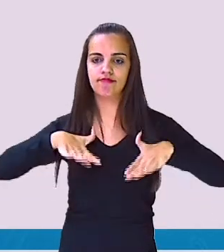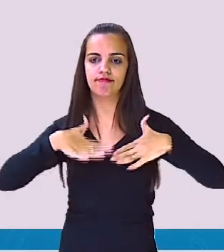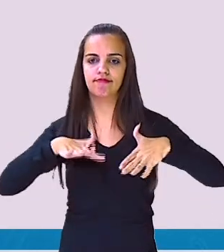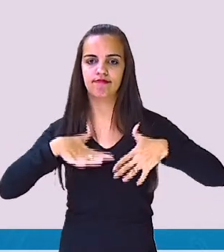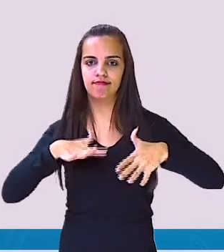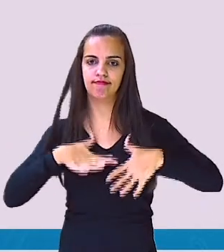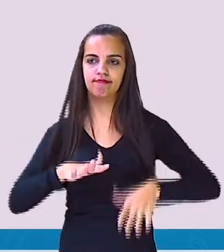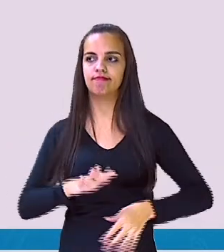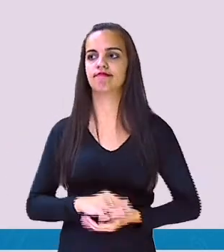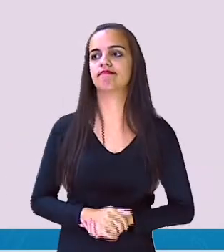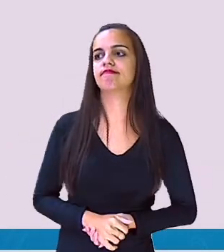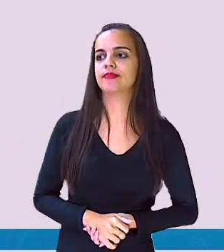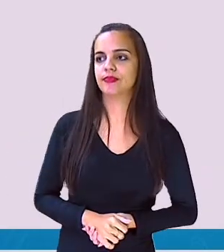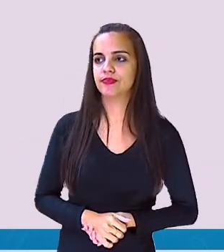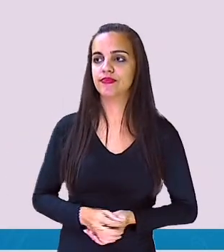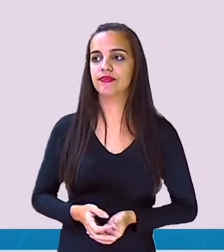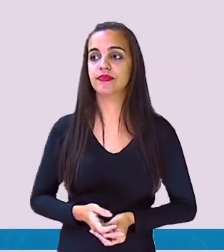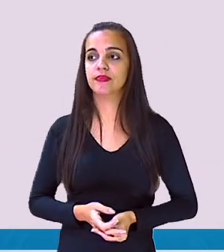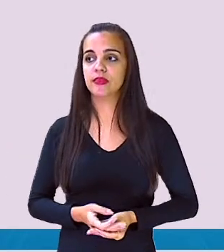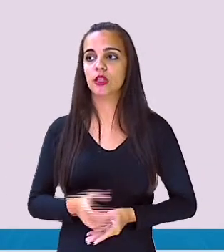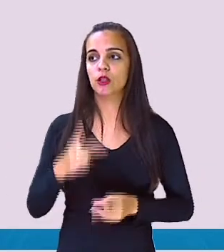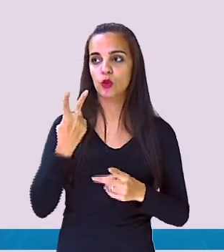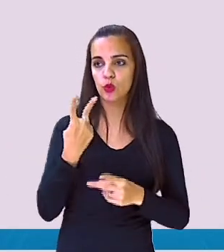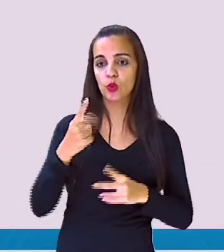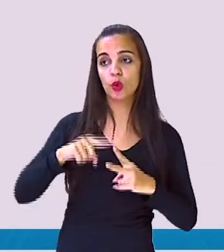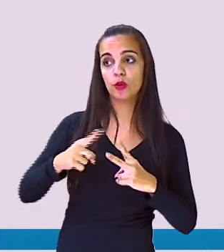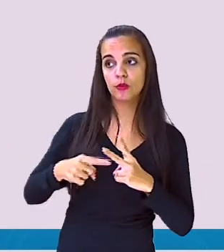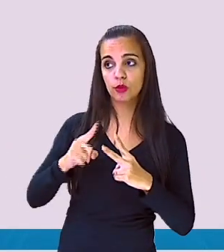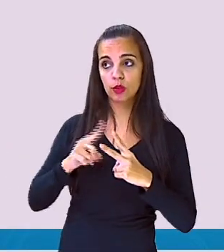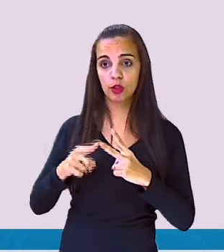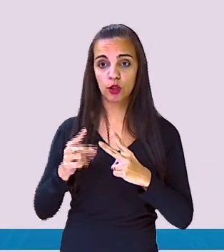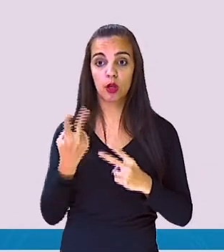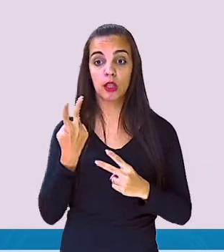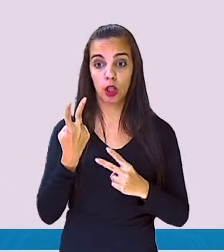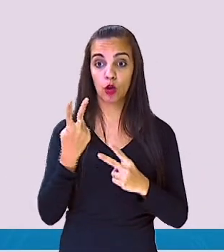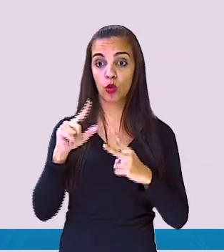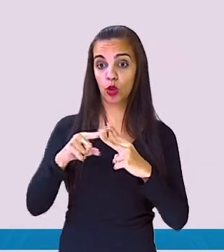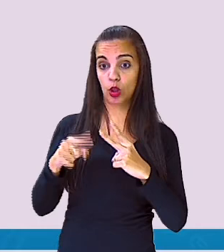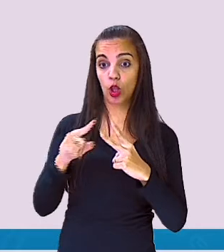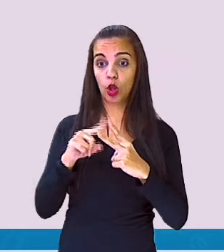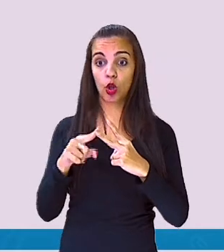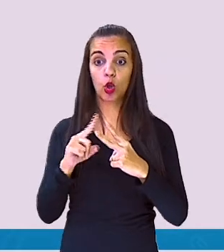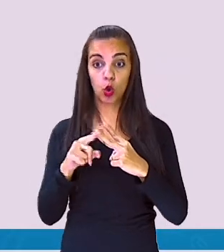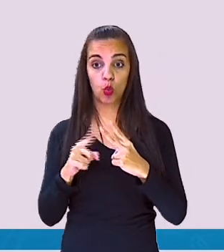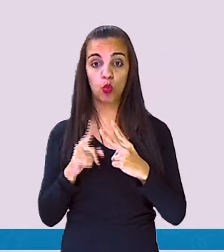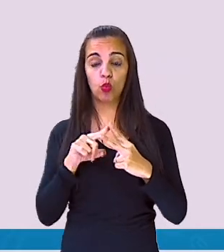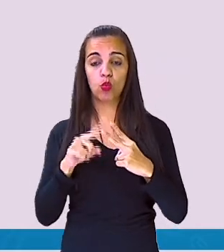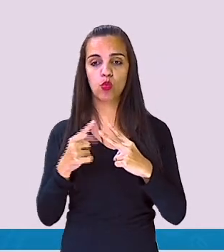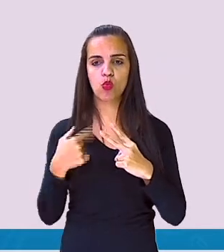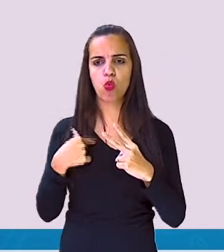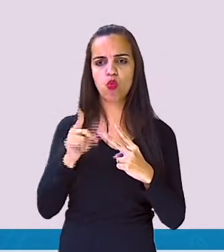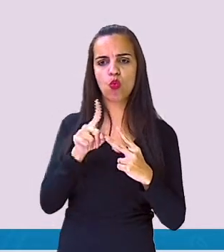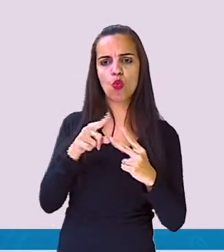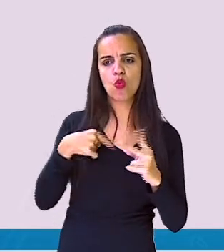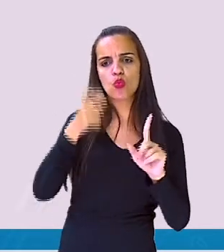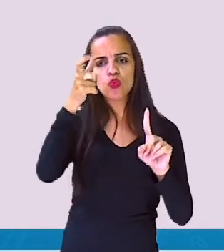2 orações. Então, nós vamos ter 2 sujeitos diferentes. Na primeira oração, qual que é o nosso